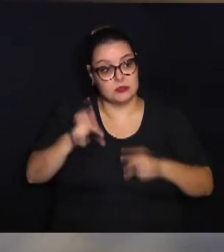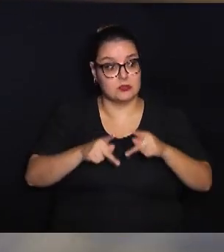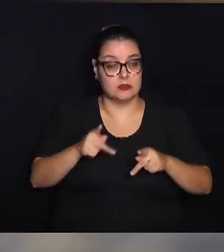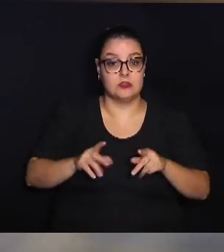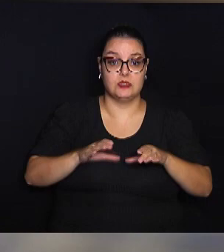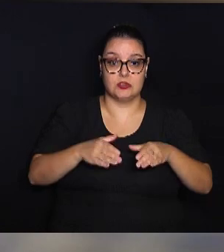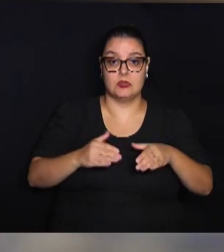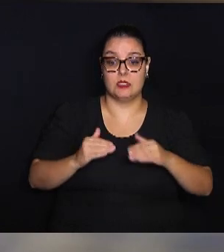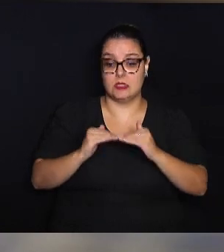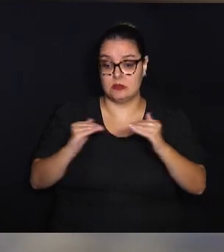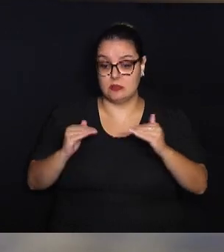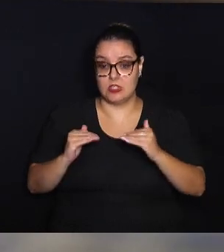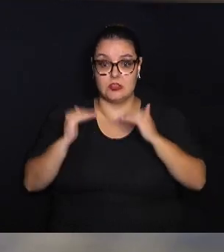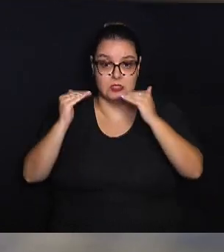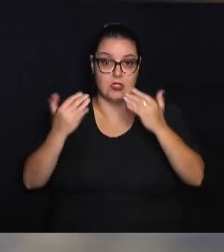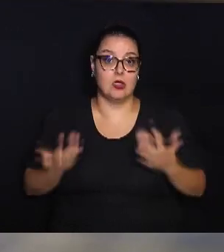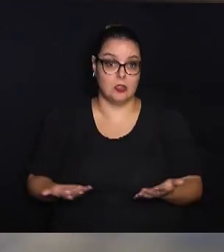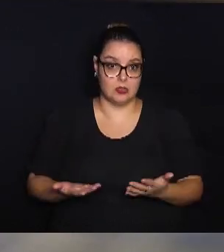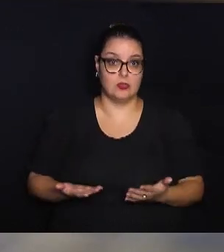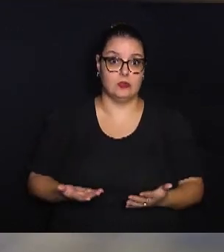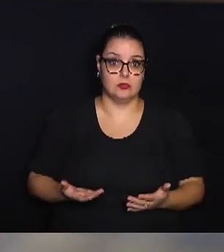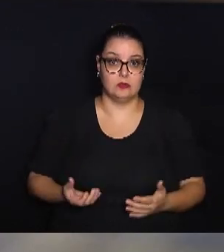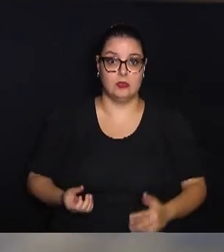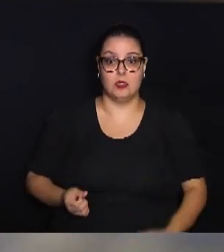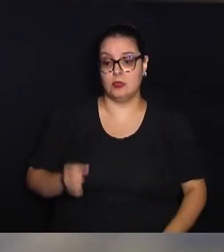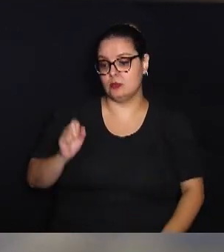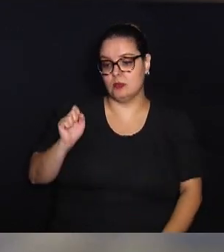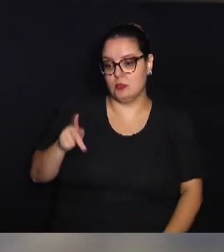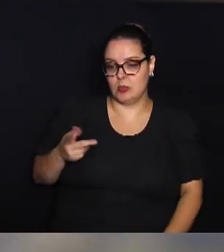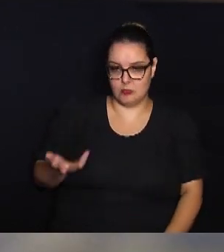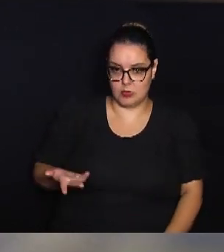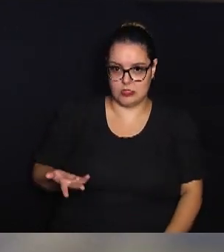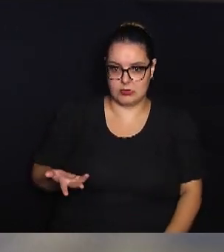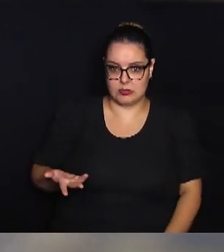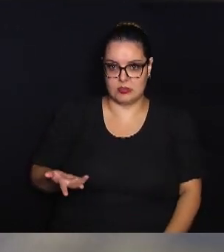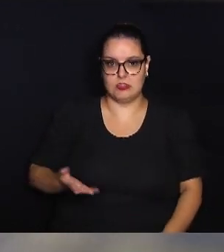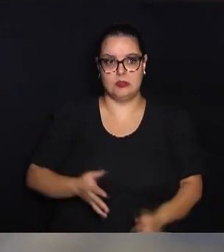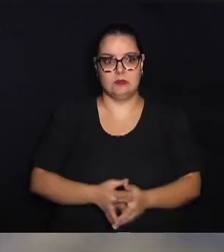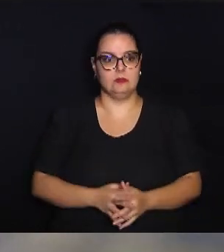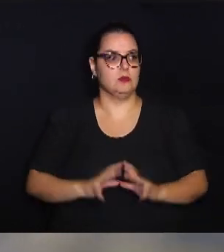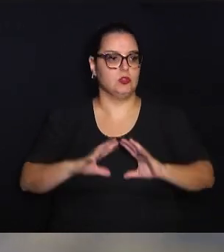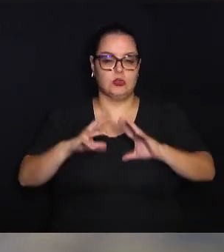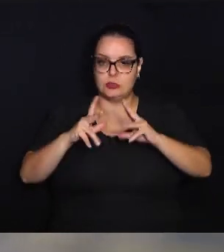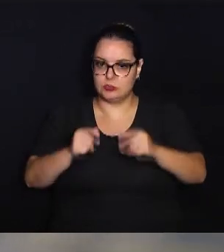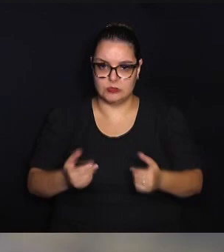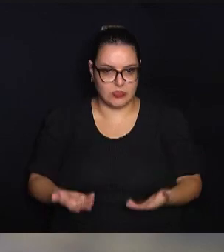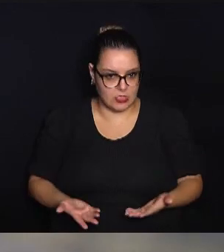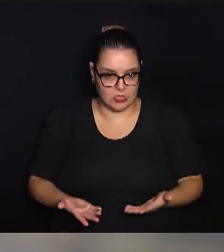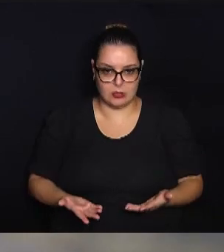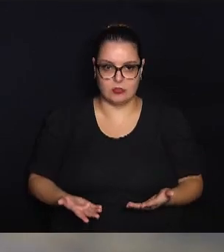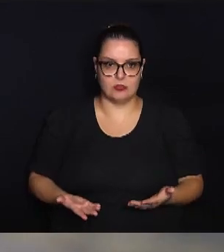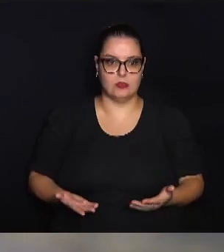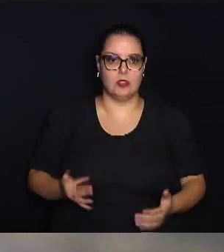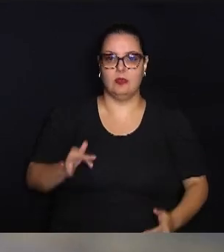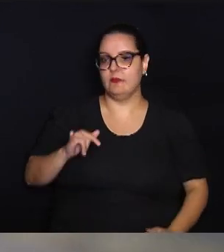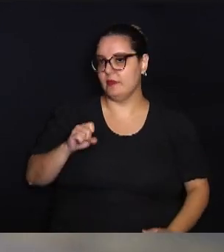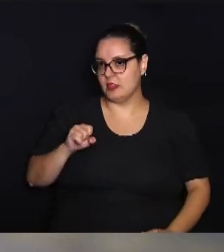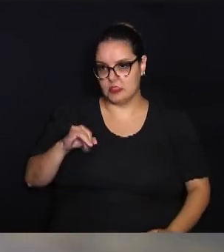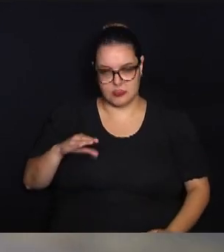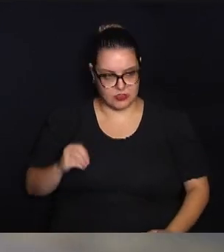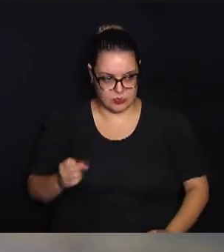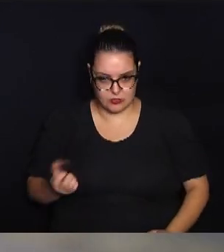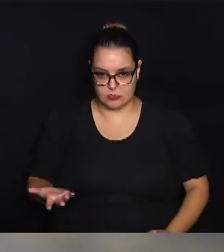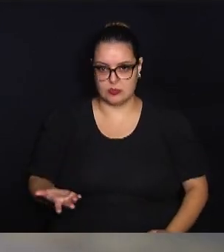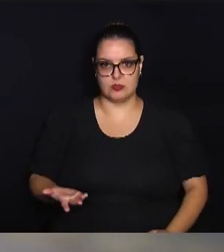população de classe média alta que chega num nível de aposentadoria pleno em termos